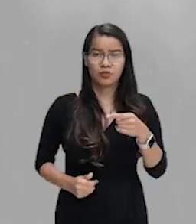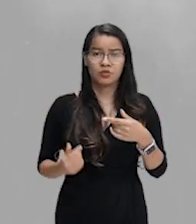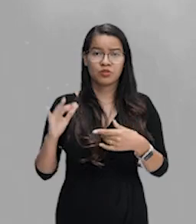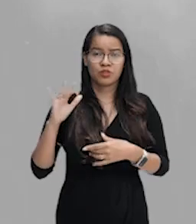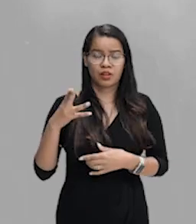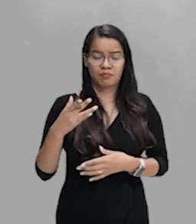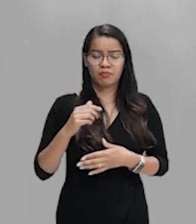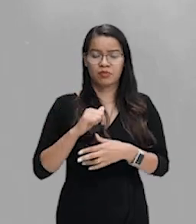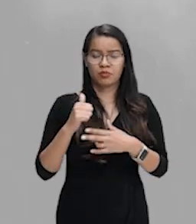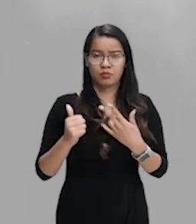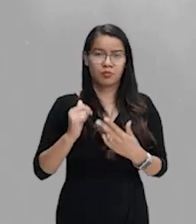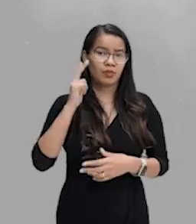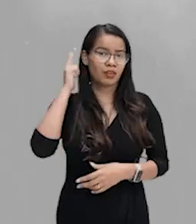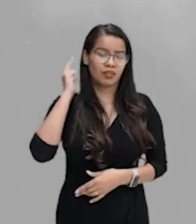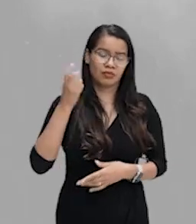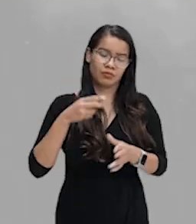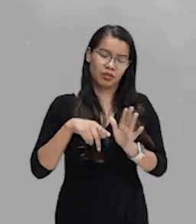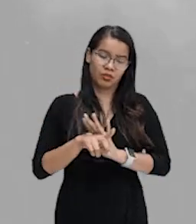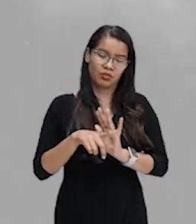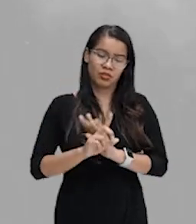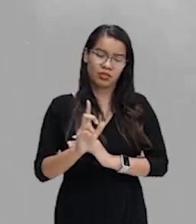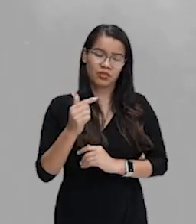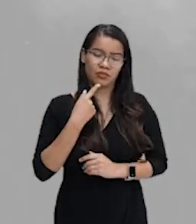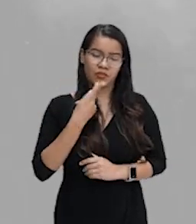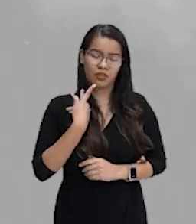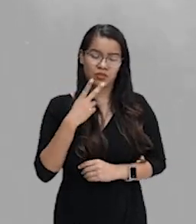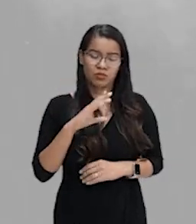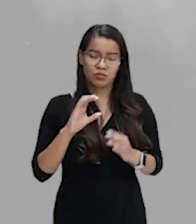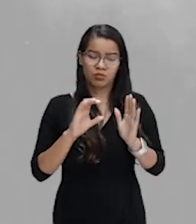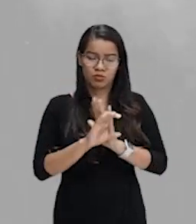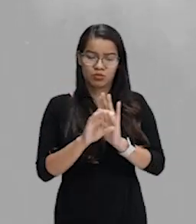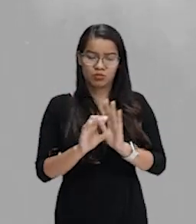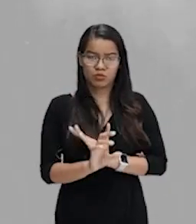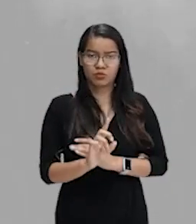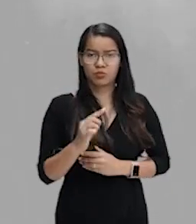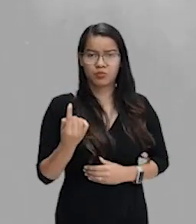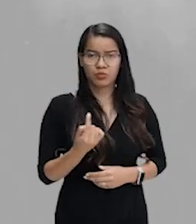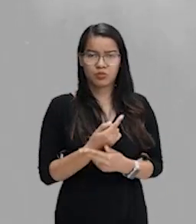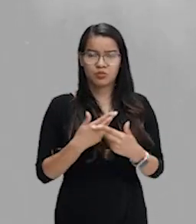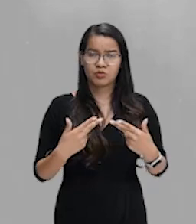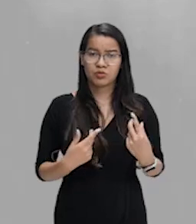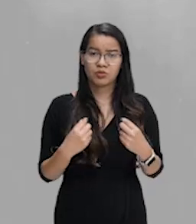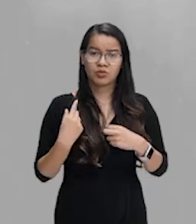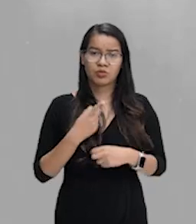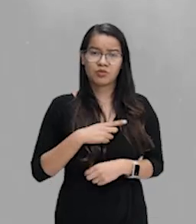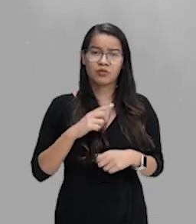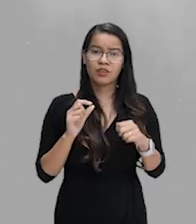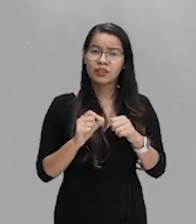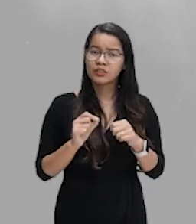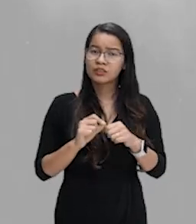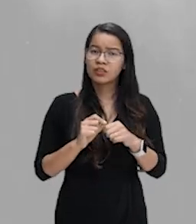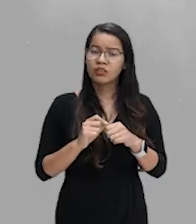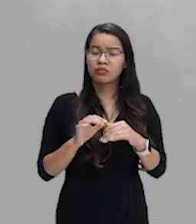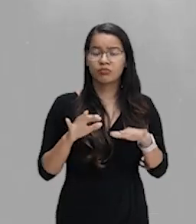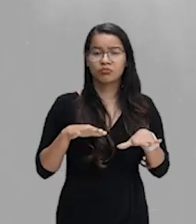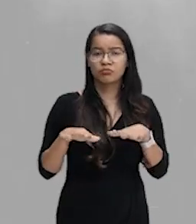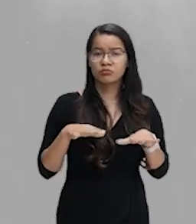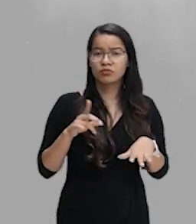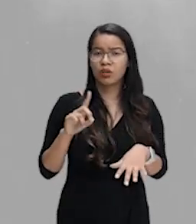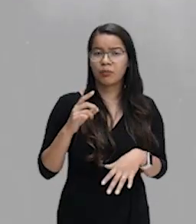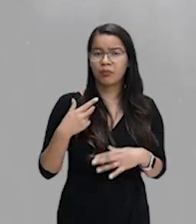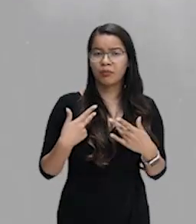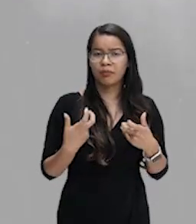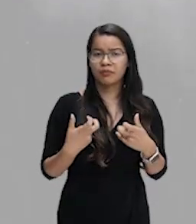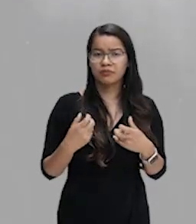vezes, e isso trata justamente daquele conceito onde algumas coisas que nós fazemos são involuntárias e você